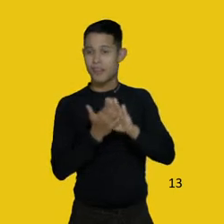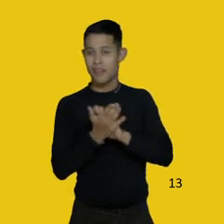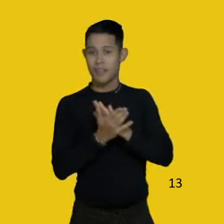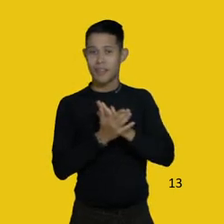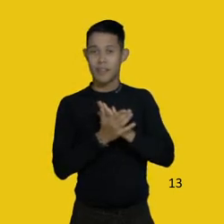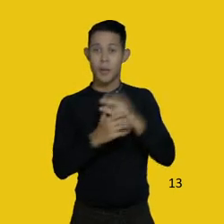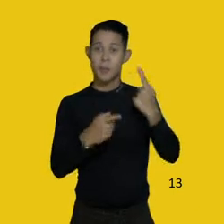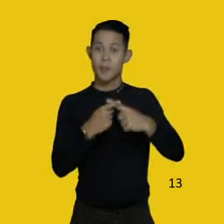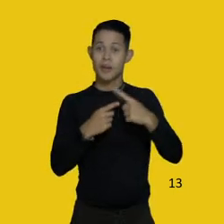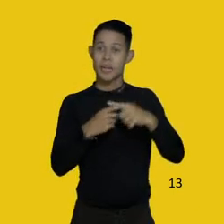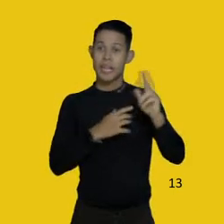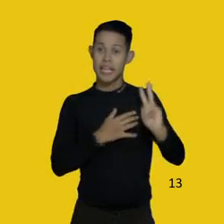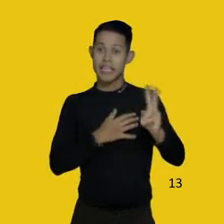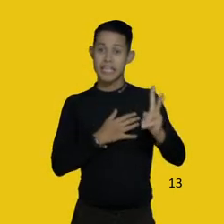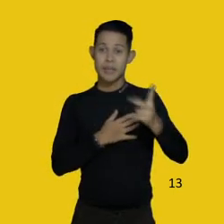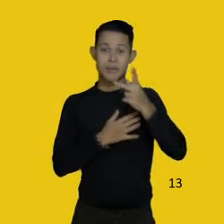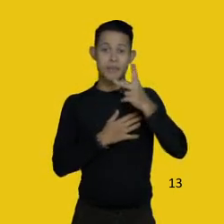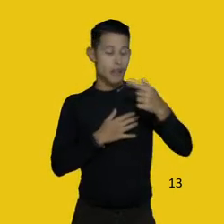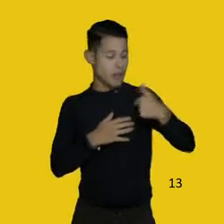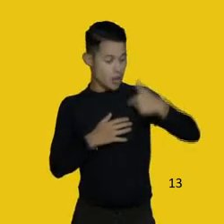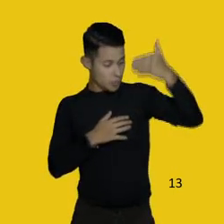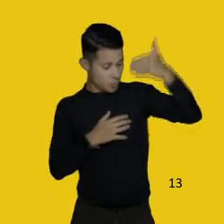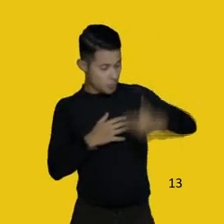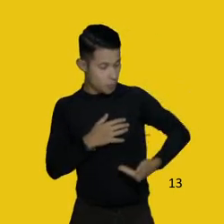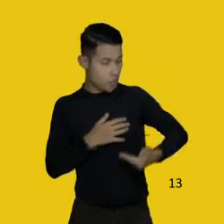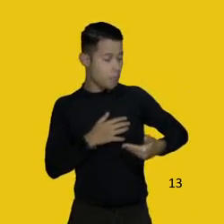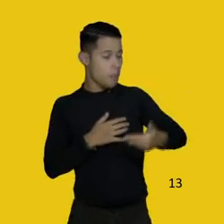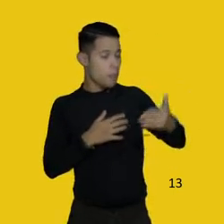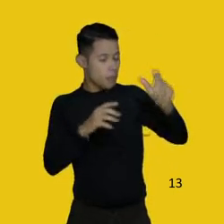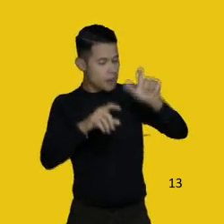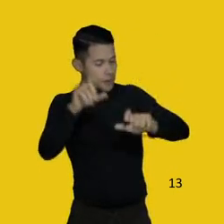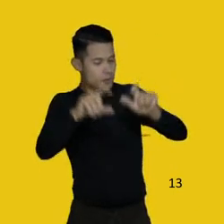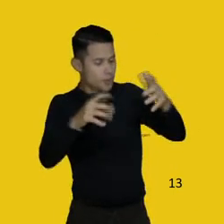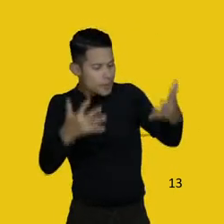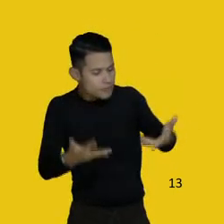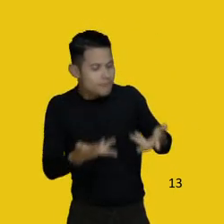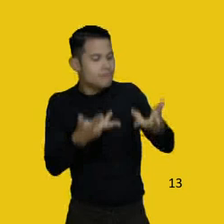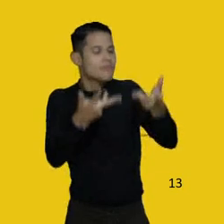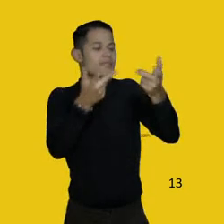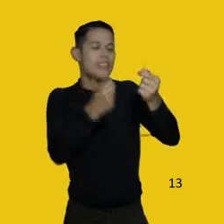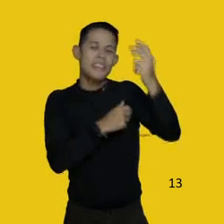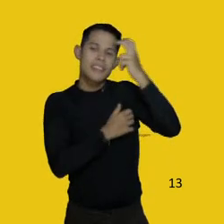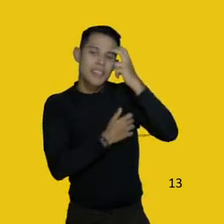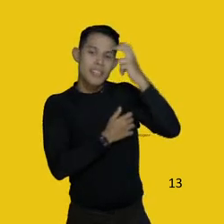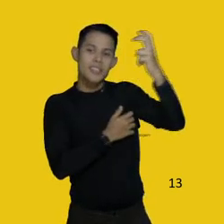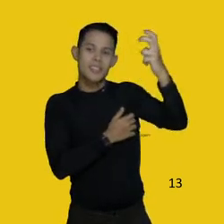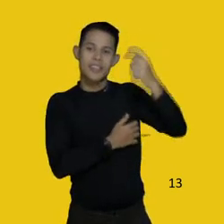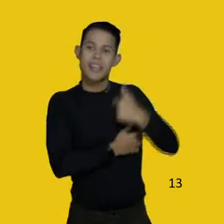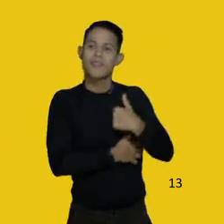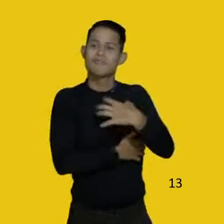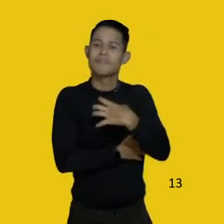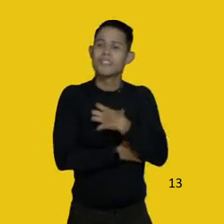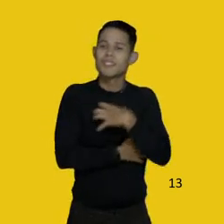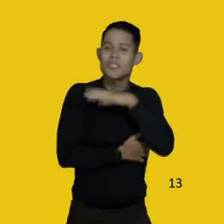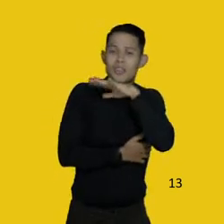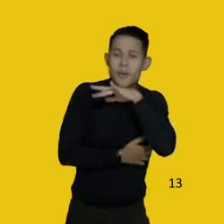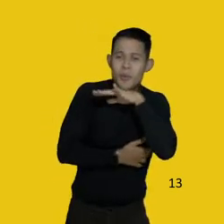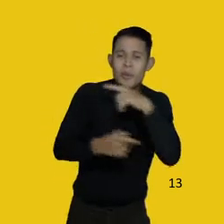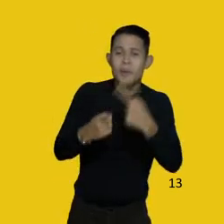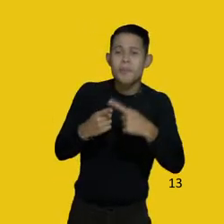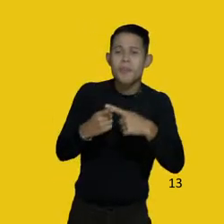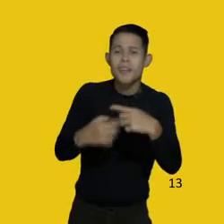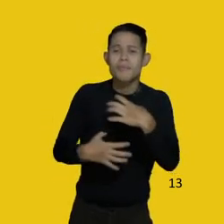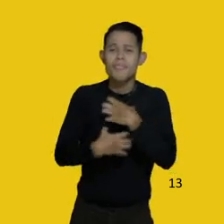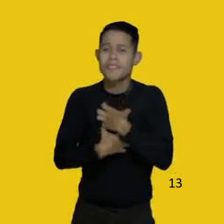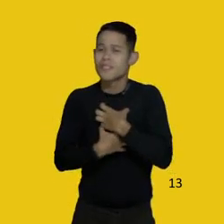falavam que eu era uma pessoa encantadora e de demasiada inteligência me sentia mal pois me achava uma fralde